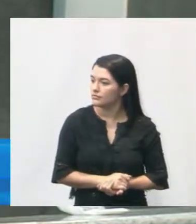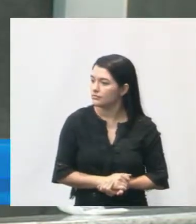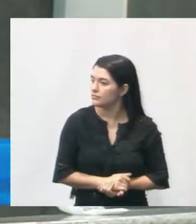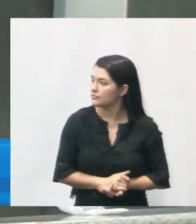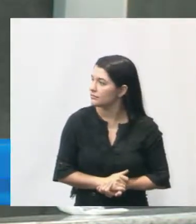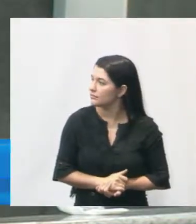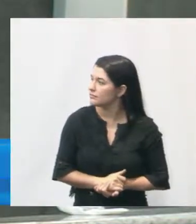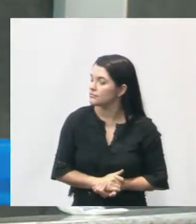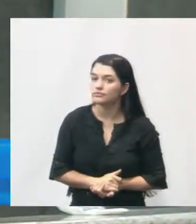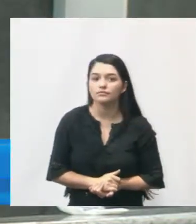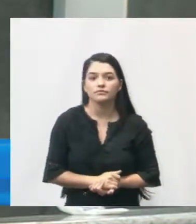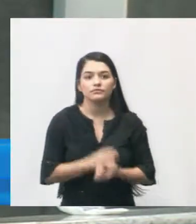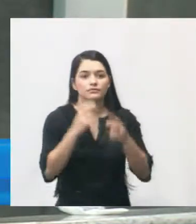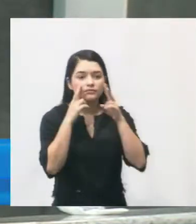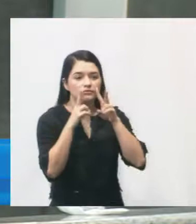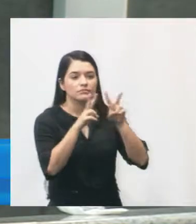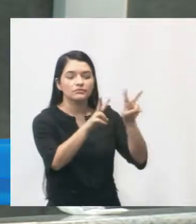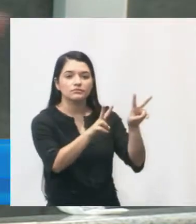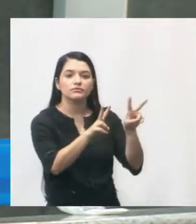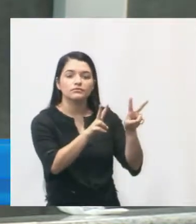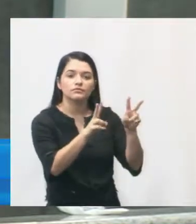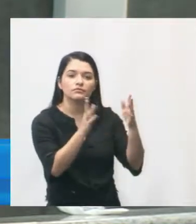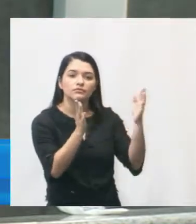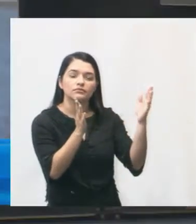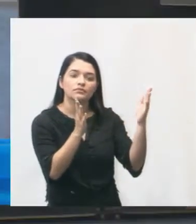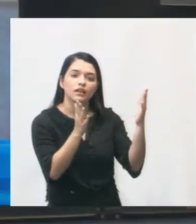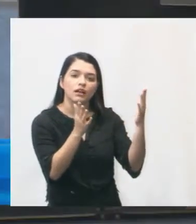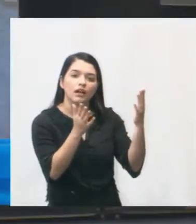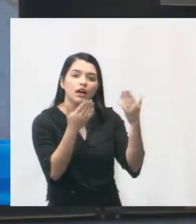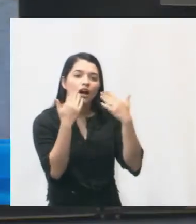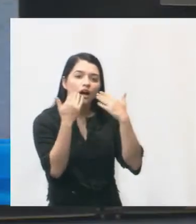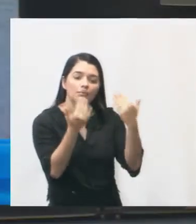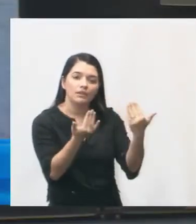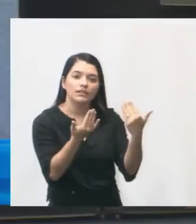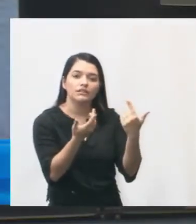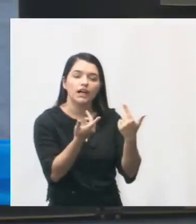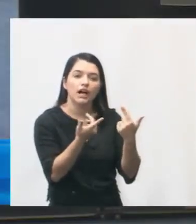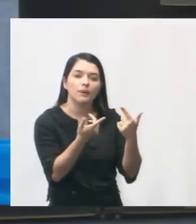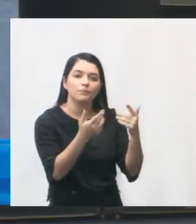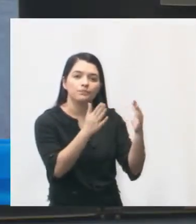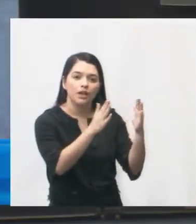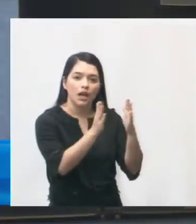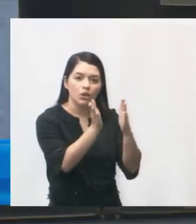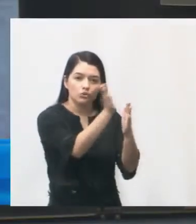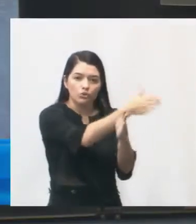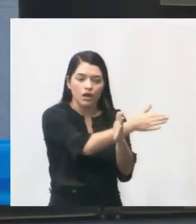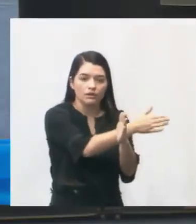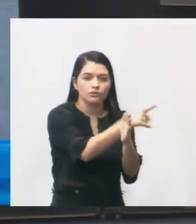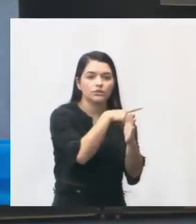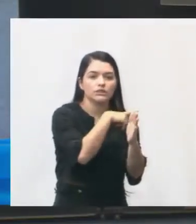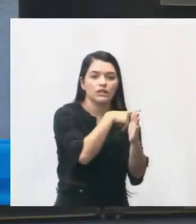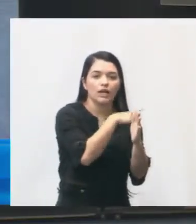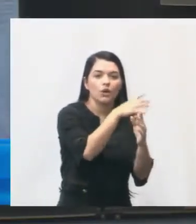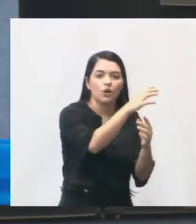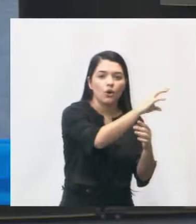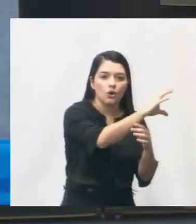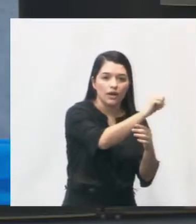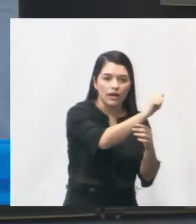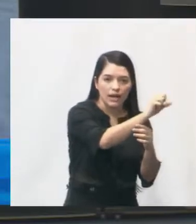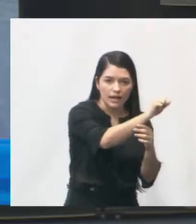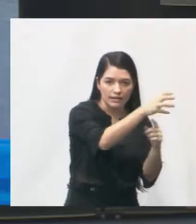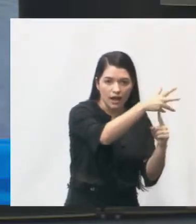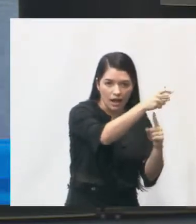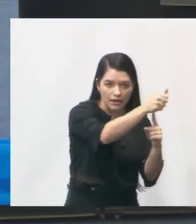Vocês estão vendo, à esquerda aqui ficaria o Cais das Artes, ali é uma área onde temos alguns